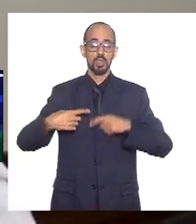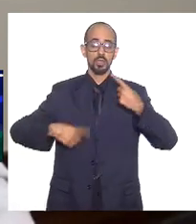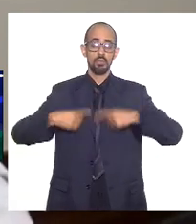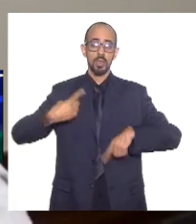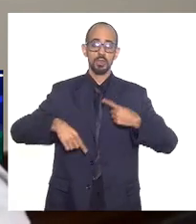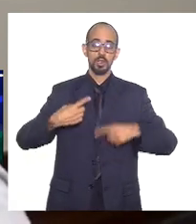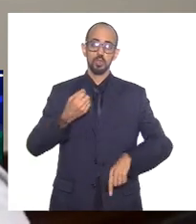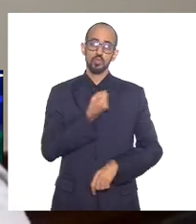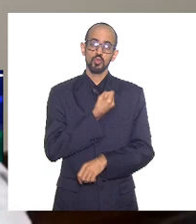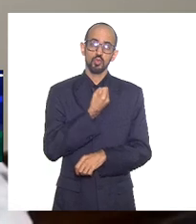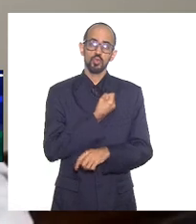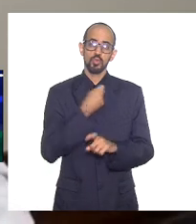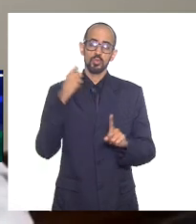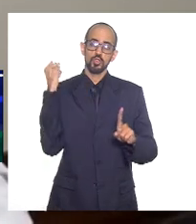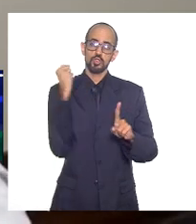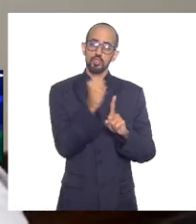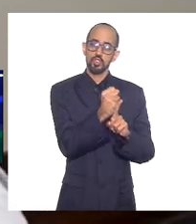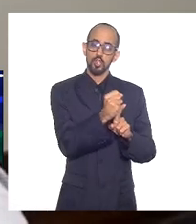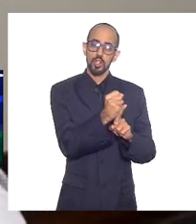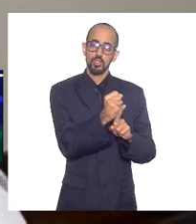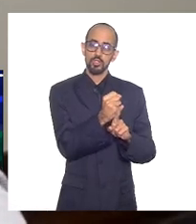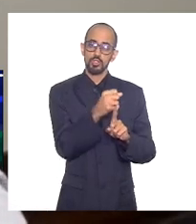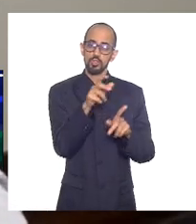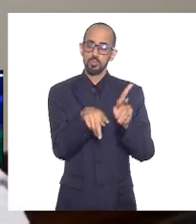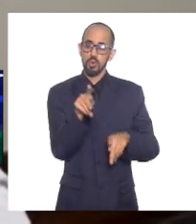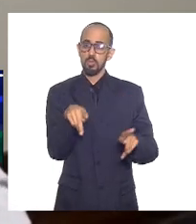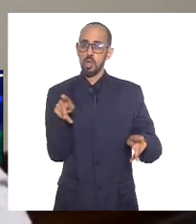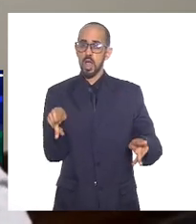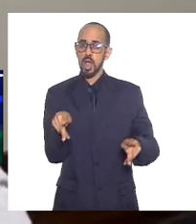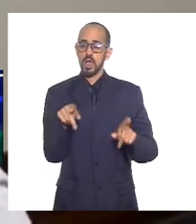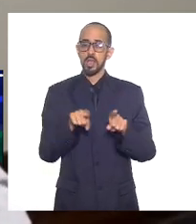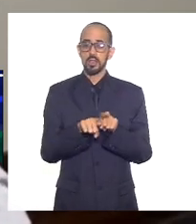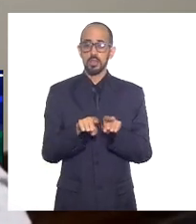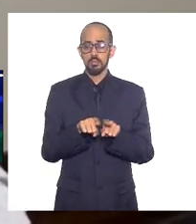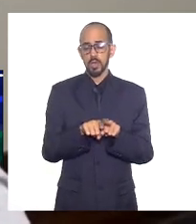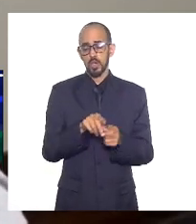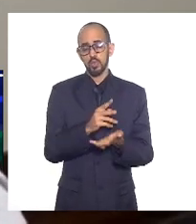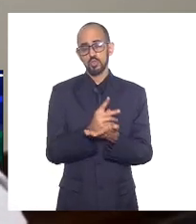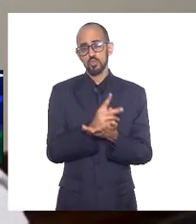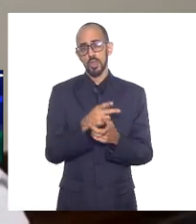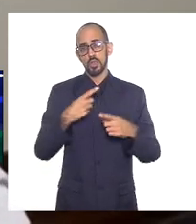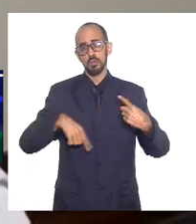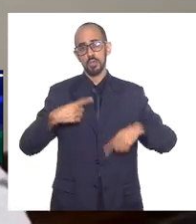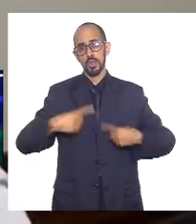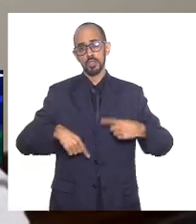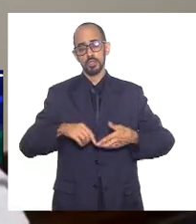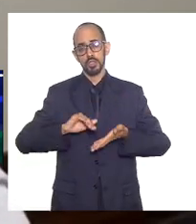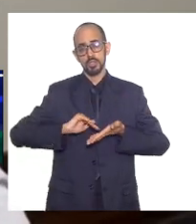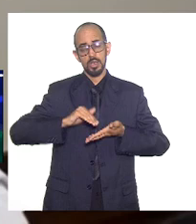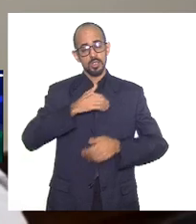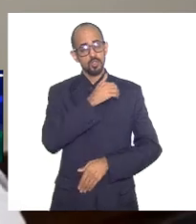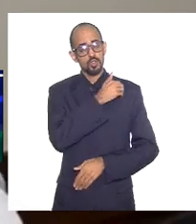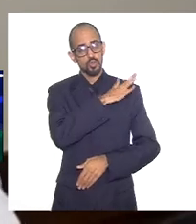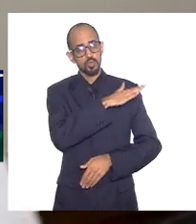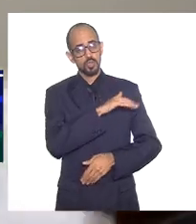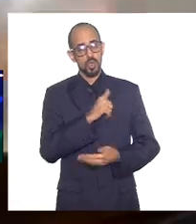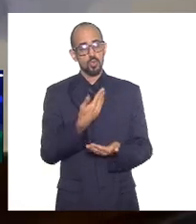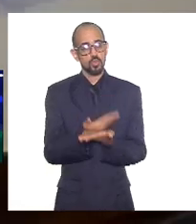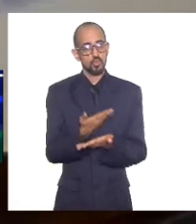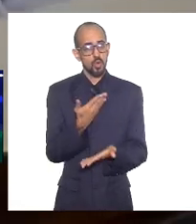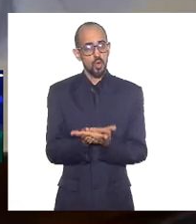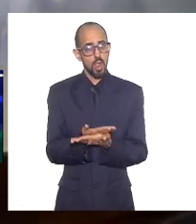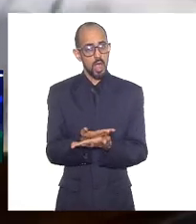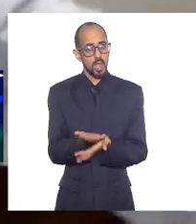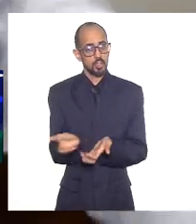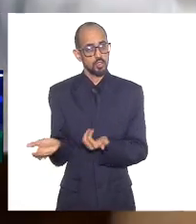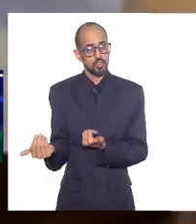indicadores do genocídio da juventude popular, nós vamos continuar debatendo aqui a exclusão escolar de jovens de origem popular, vamos